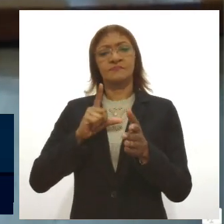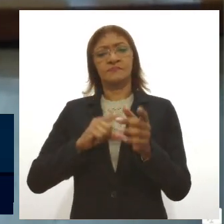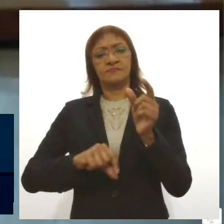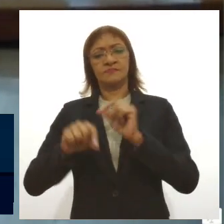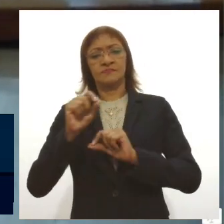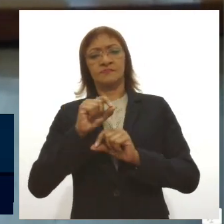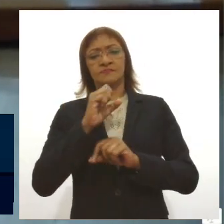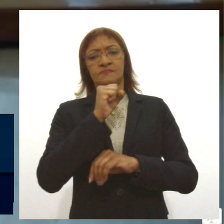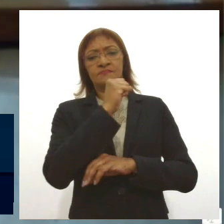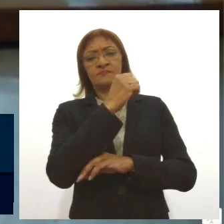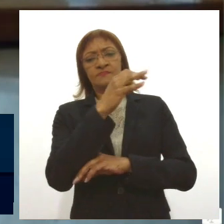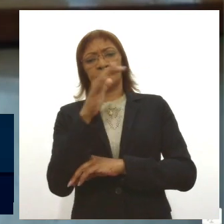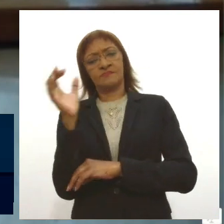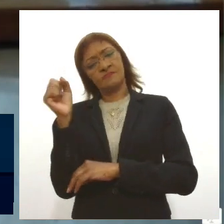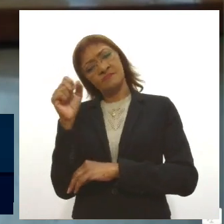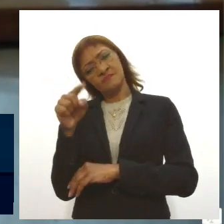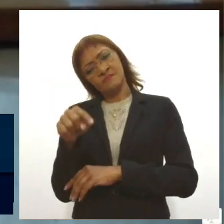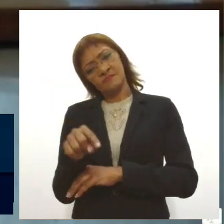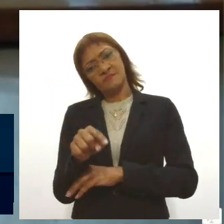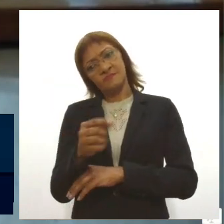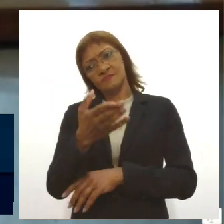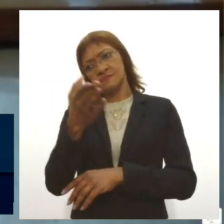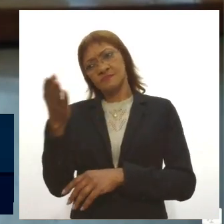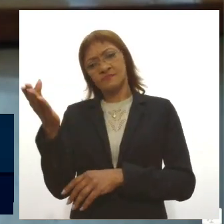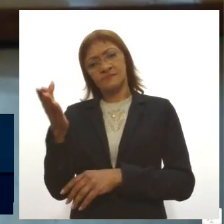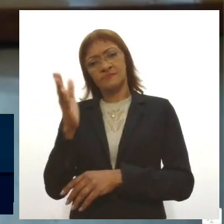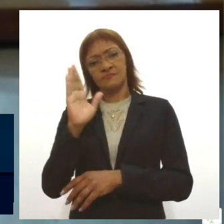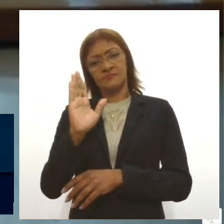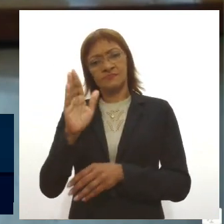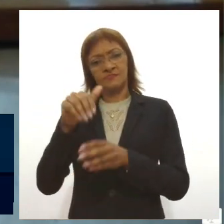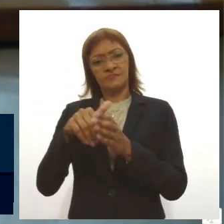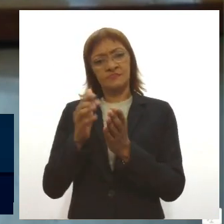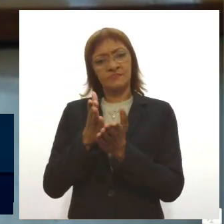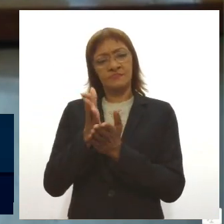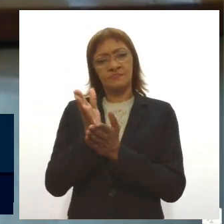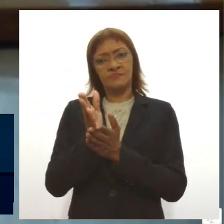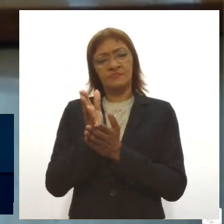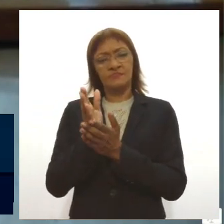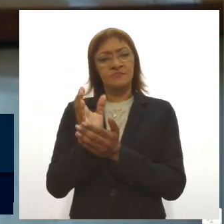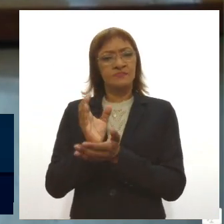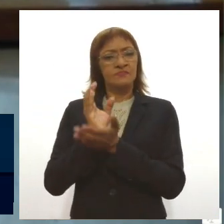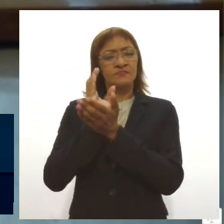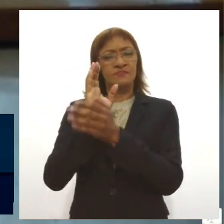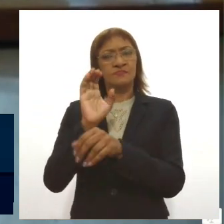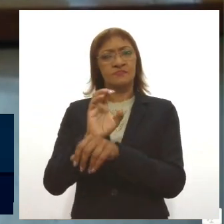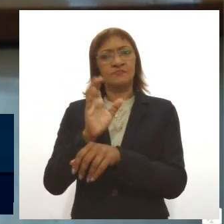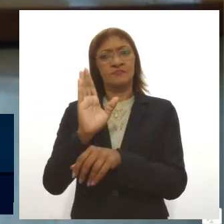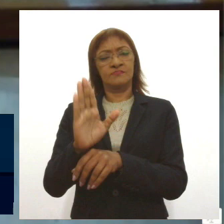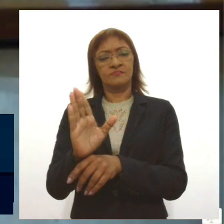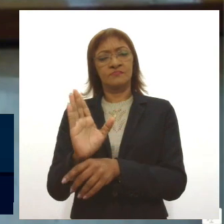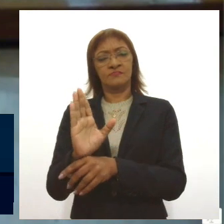ambiental do Estado de Sergipe, e ela foi aprovada pelos senhores. O Conselho Estadual já foi constituído.